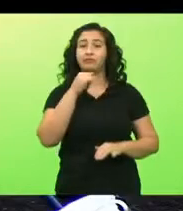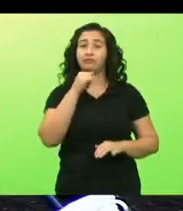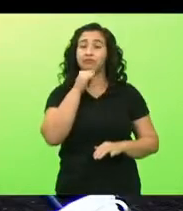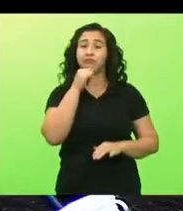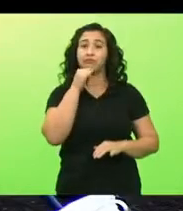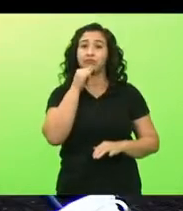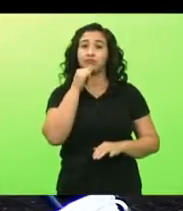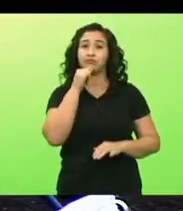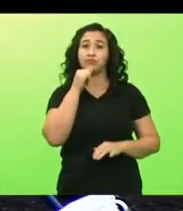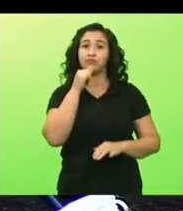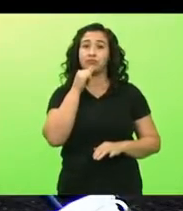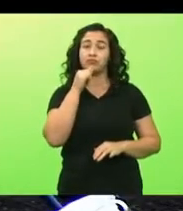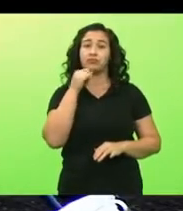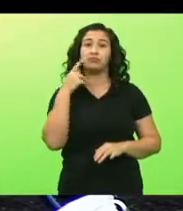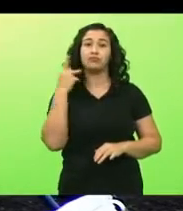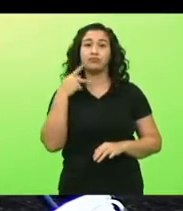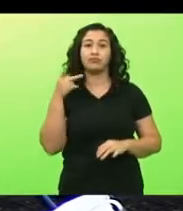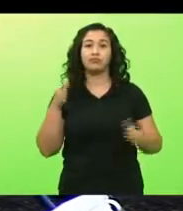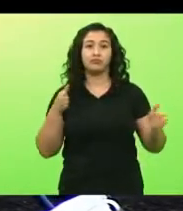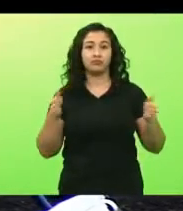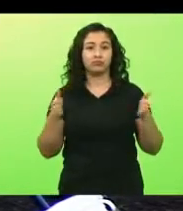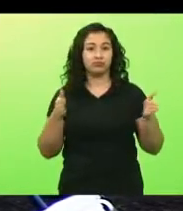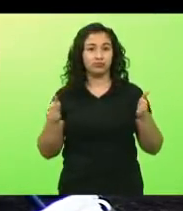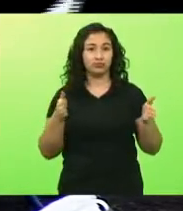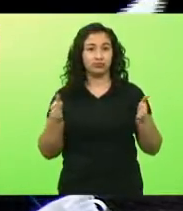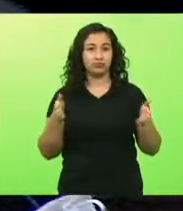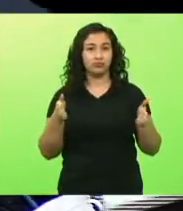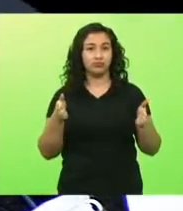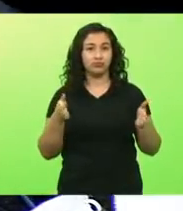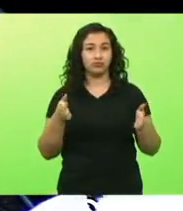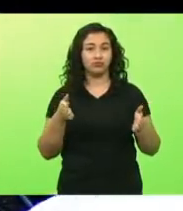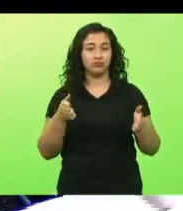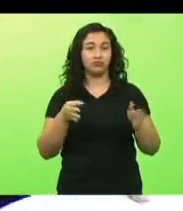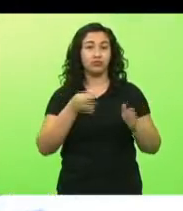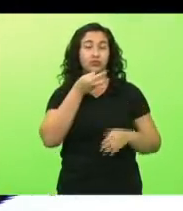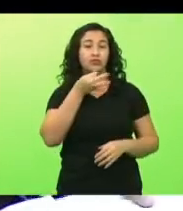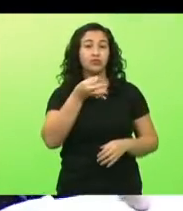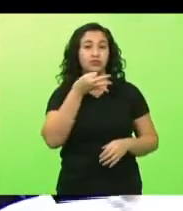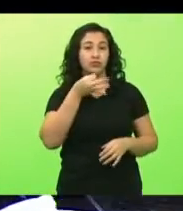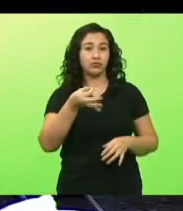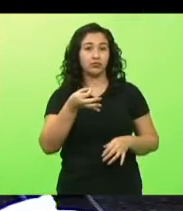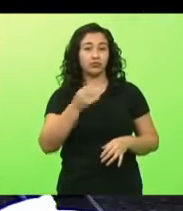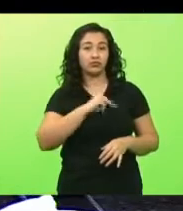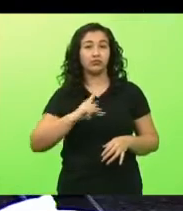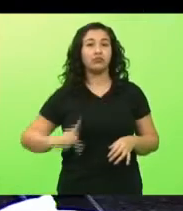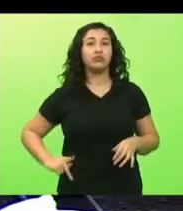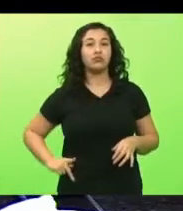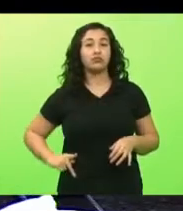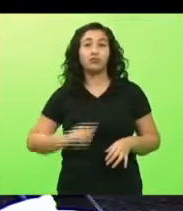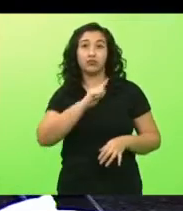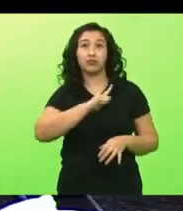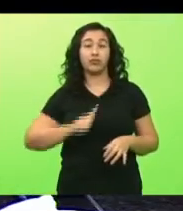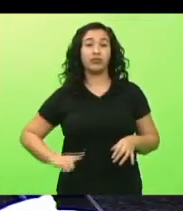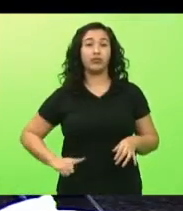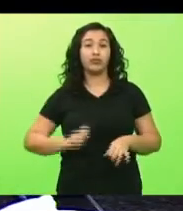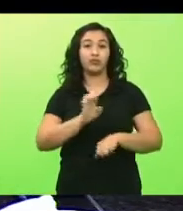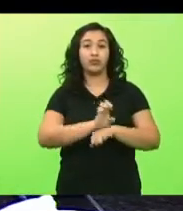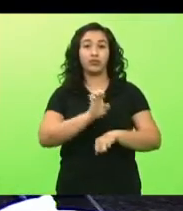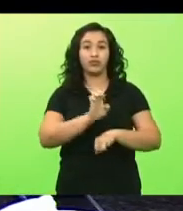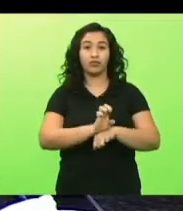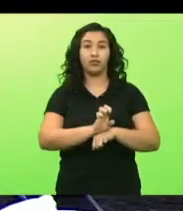mandato participativo. É uma indicação sugerindo ao governo do Estado, é um apelo lá da cidade de Balneário Barra do